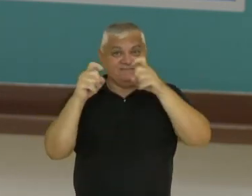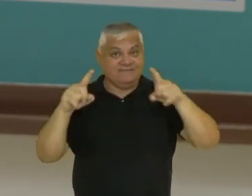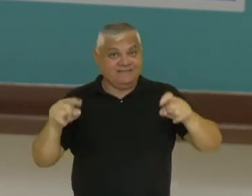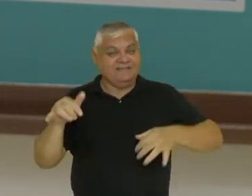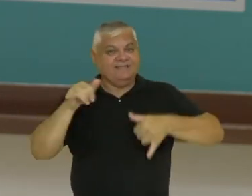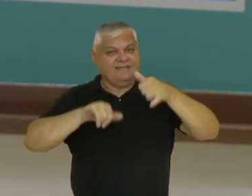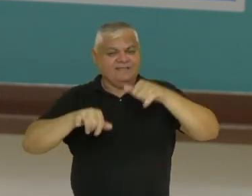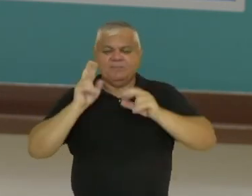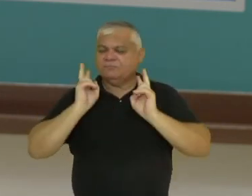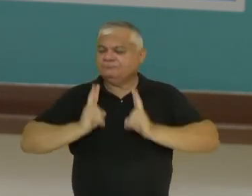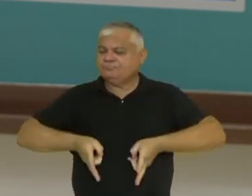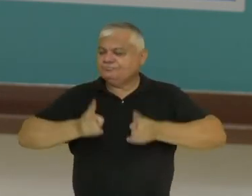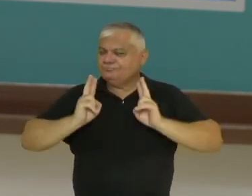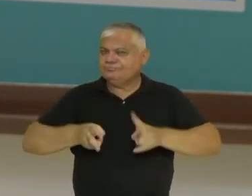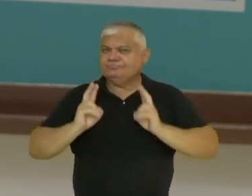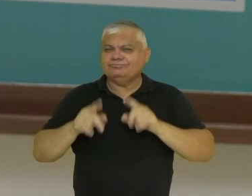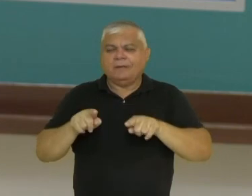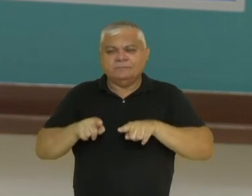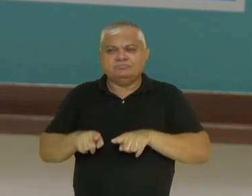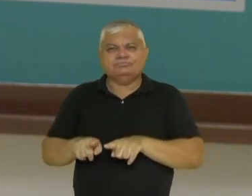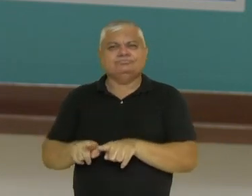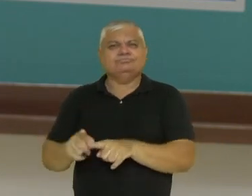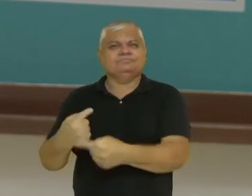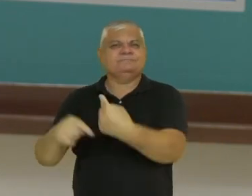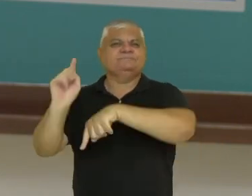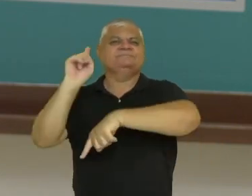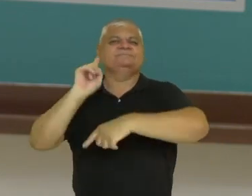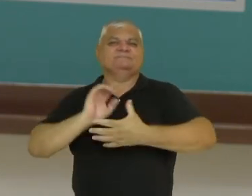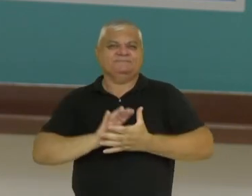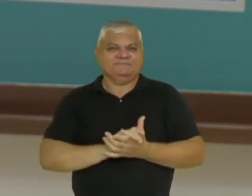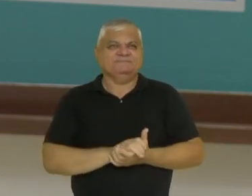aí sempre andando nessa evolução.